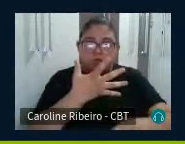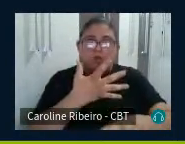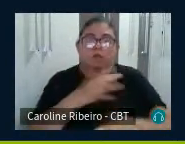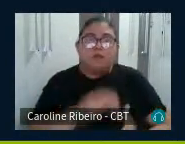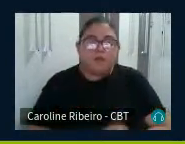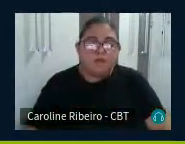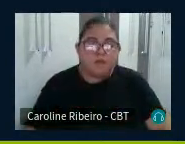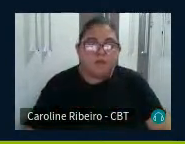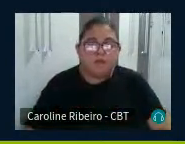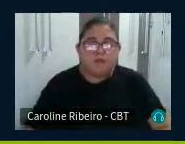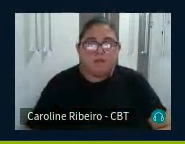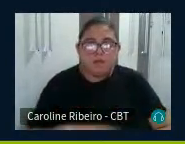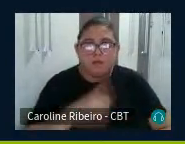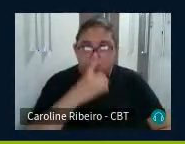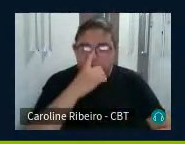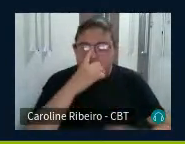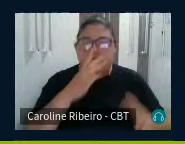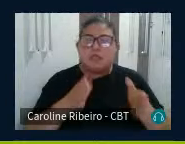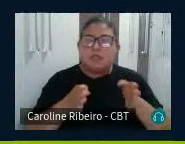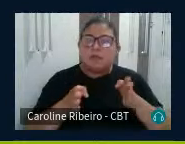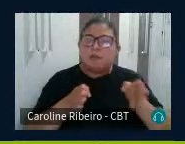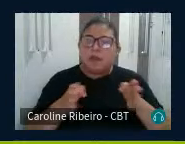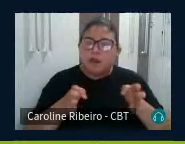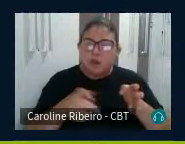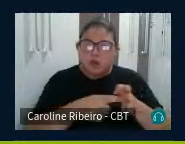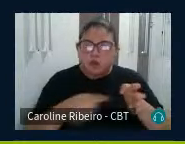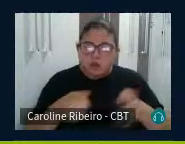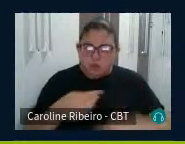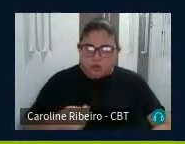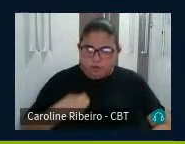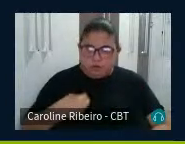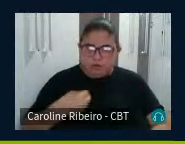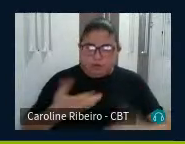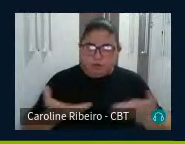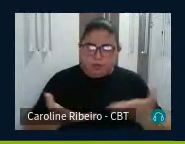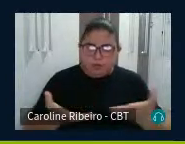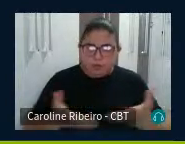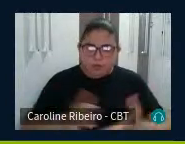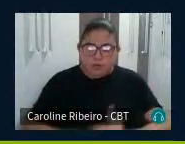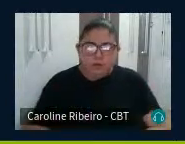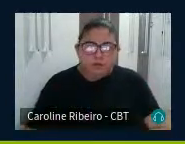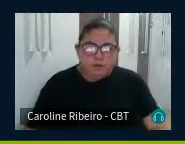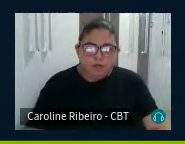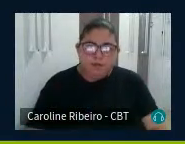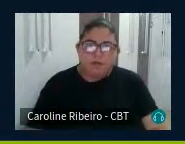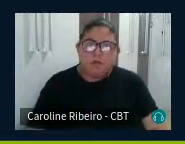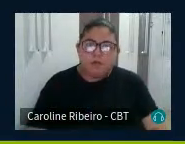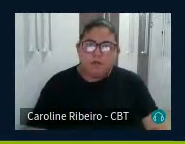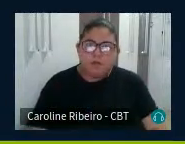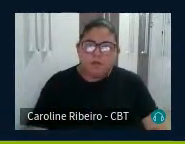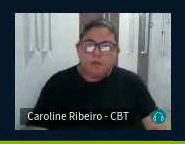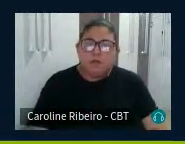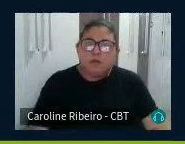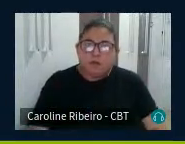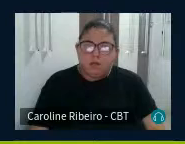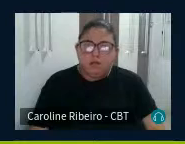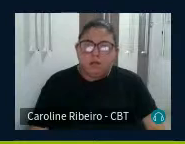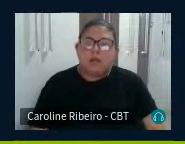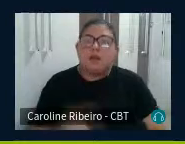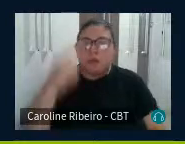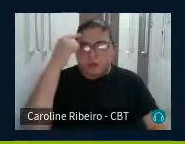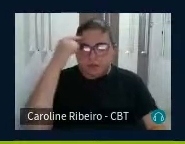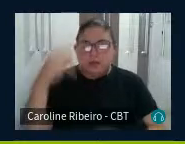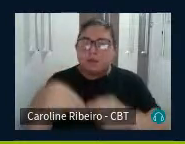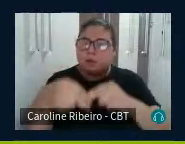né, esse período que a gente está vivendo. E aí, pensando nessa questão, né, que a